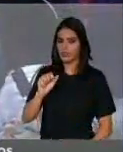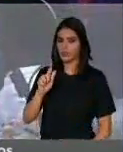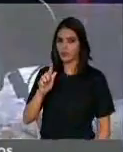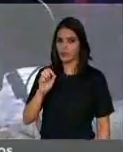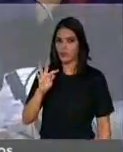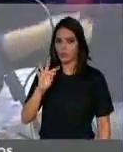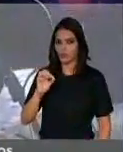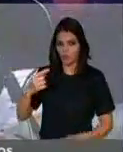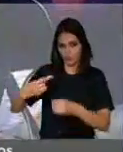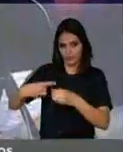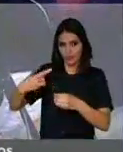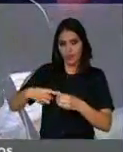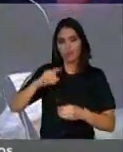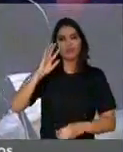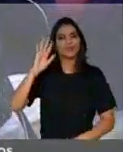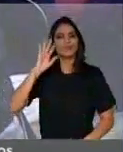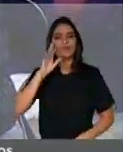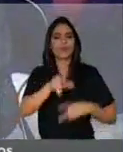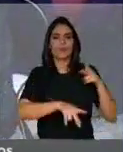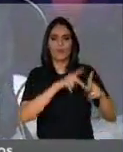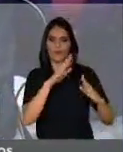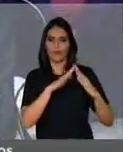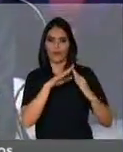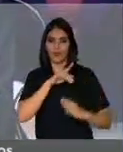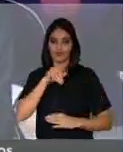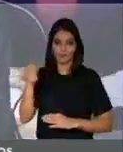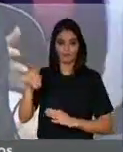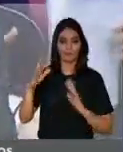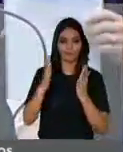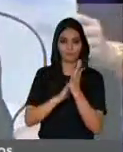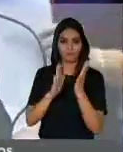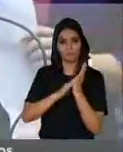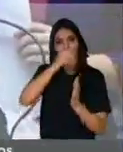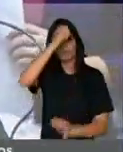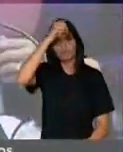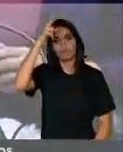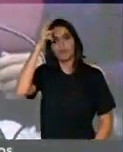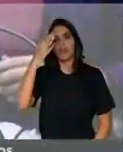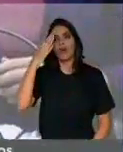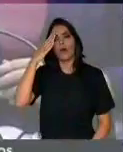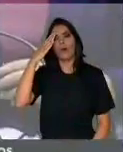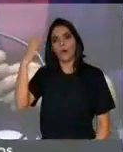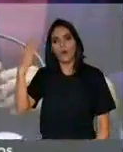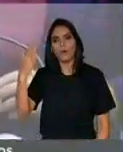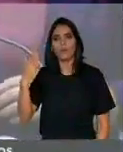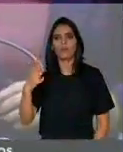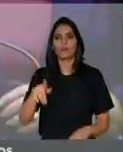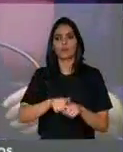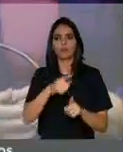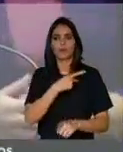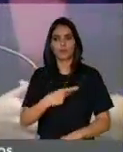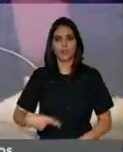de todos moradores dessa cidade. Então, parabéns, prefeito. Muito obrigado ao